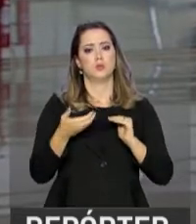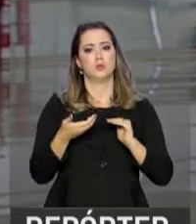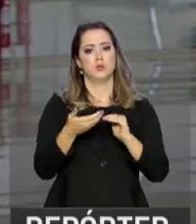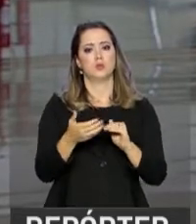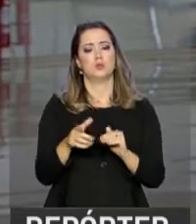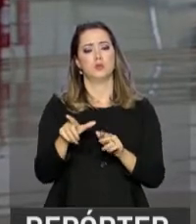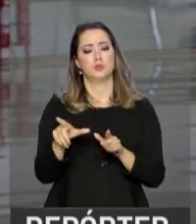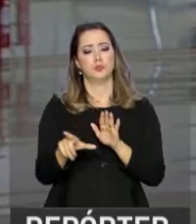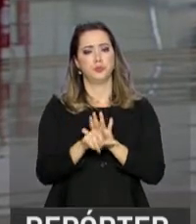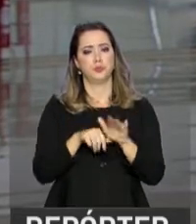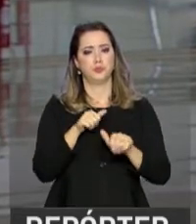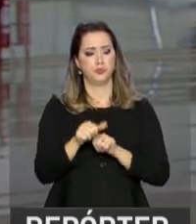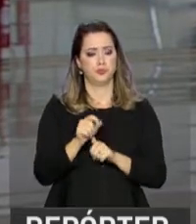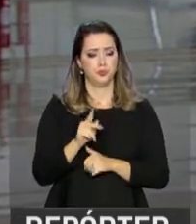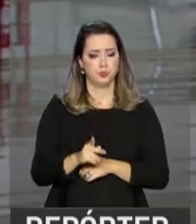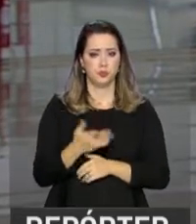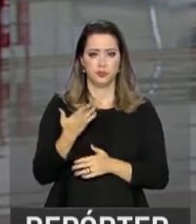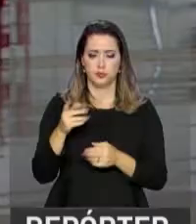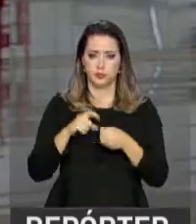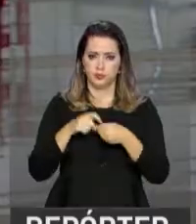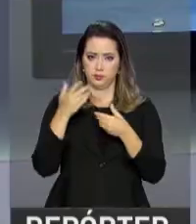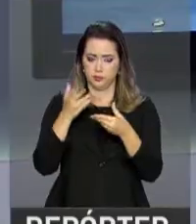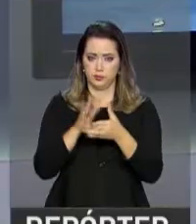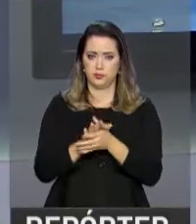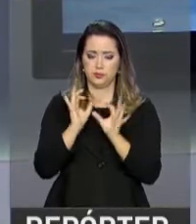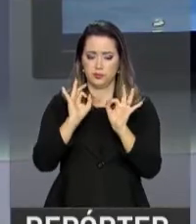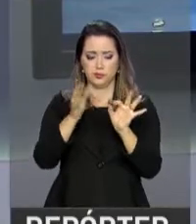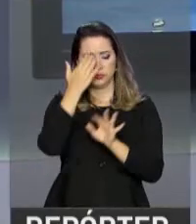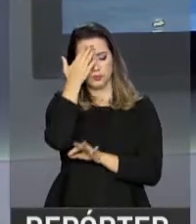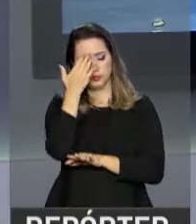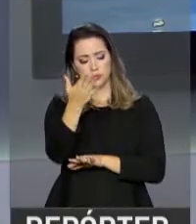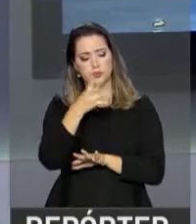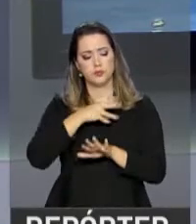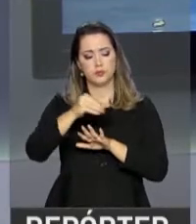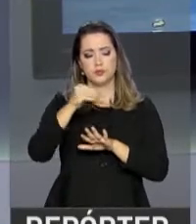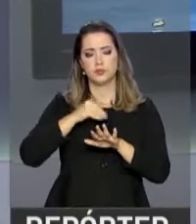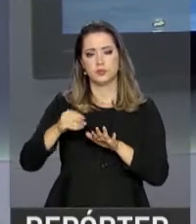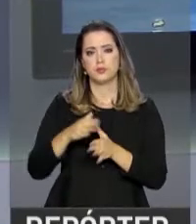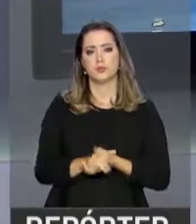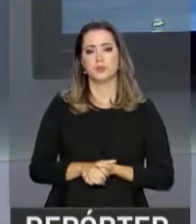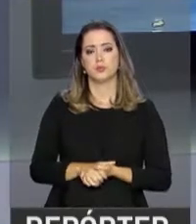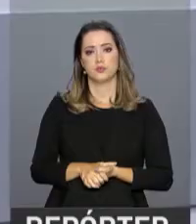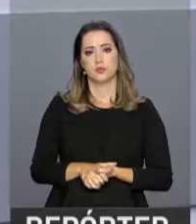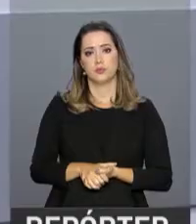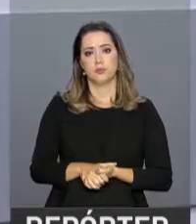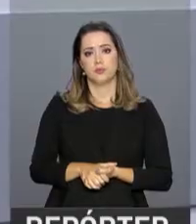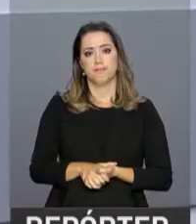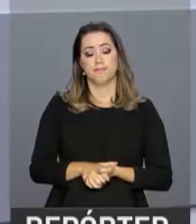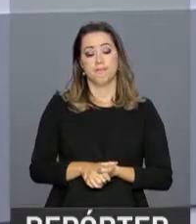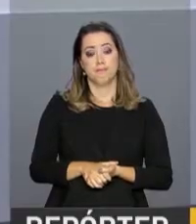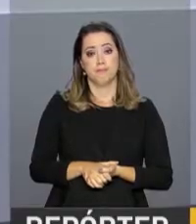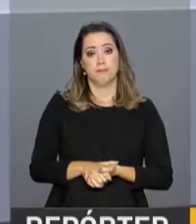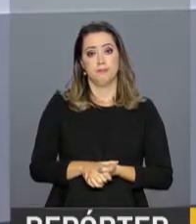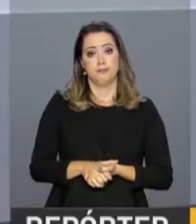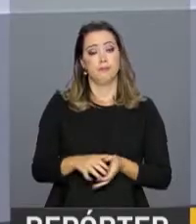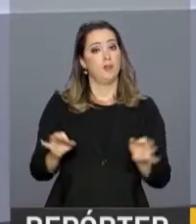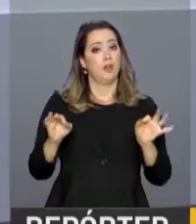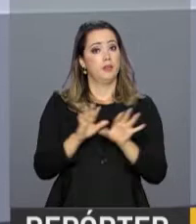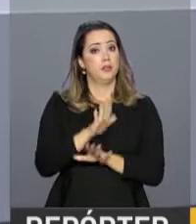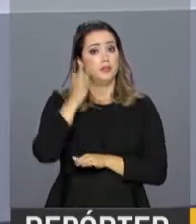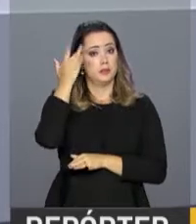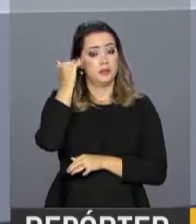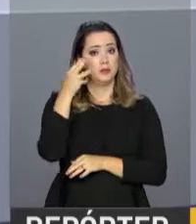sobre a reforma da Previdência. Eu volto com você, Thaís. Muito obrigada, Pablo, pelas suas informações. Acaba amanhã,